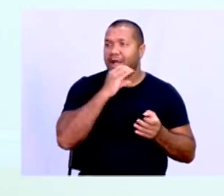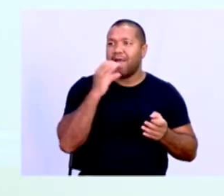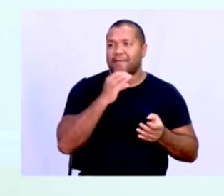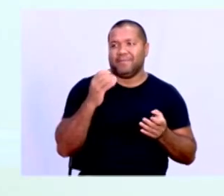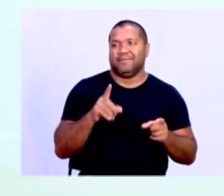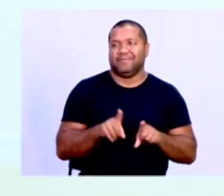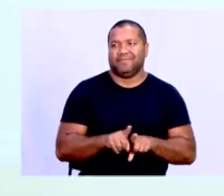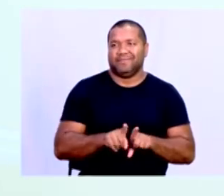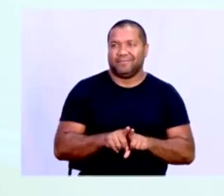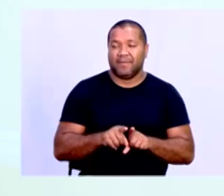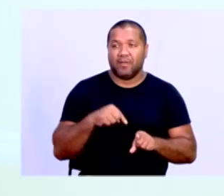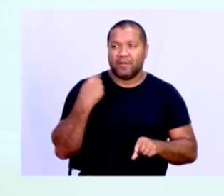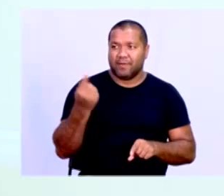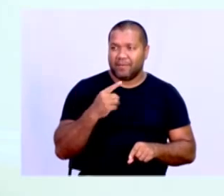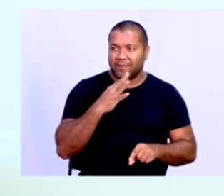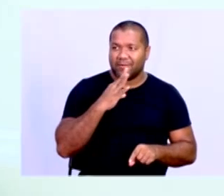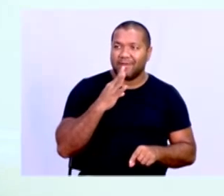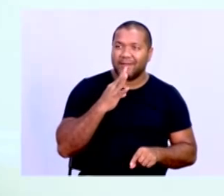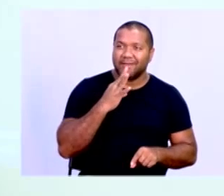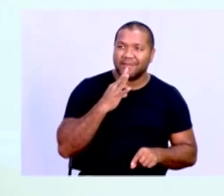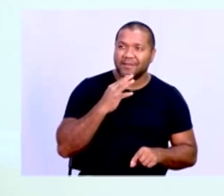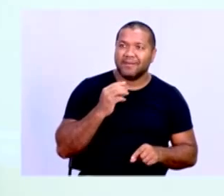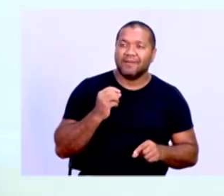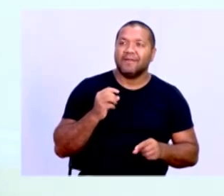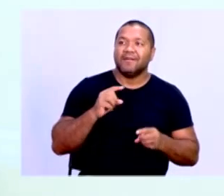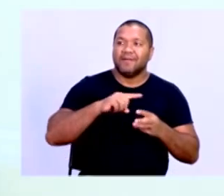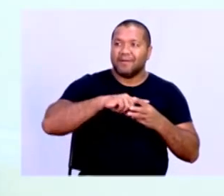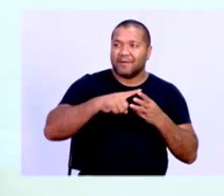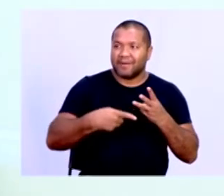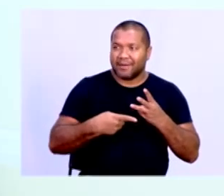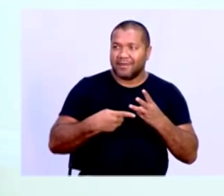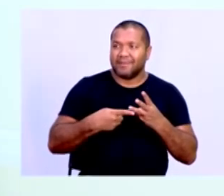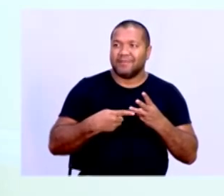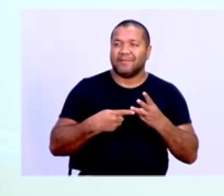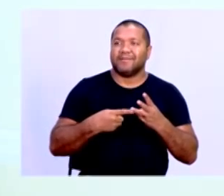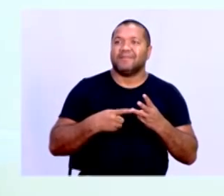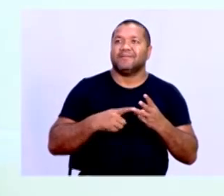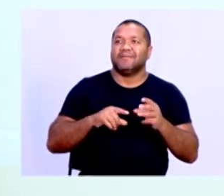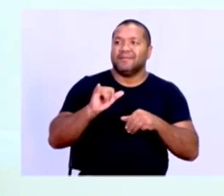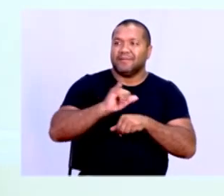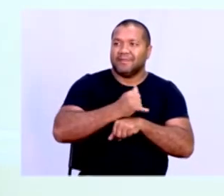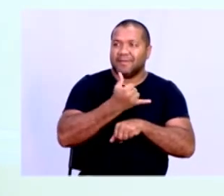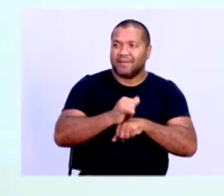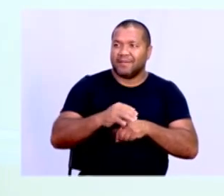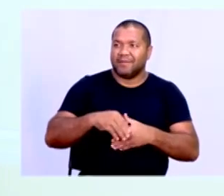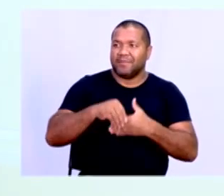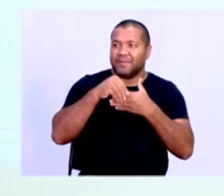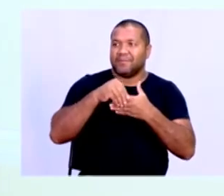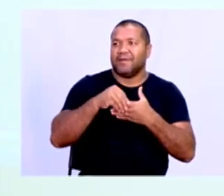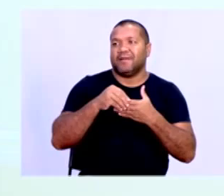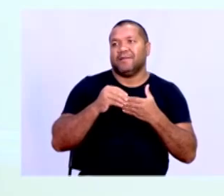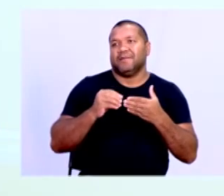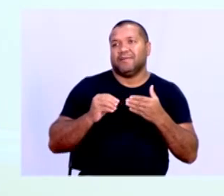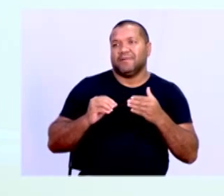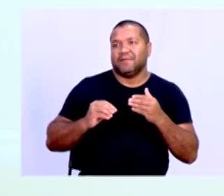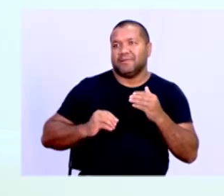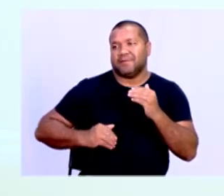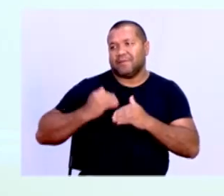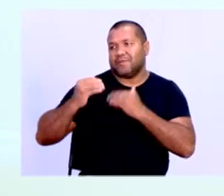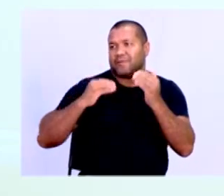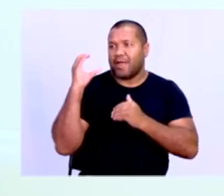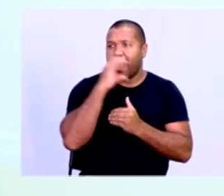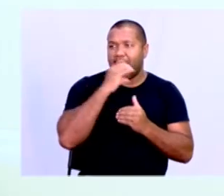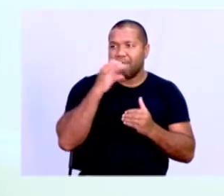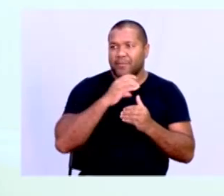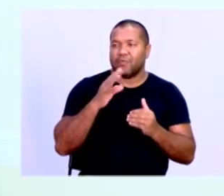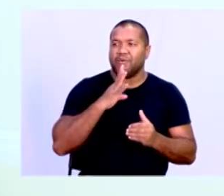Nós vamos conhecer 3 técnicas principais de desenvolvimento ágil conhecidas no mercado da